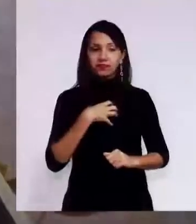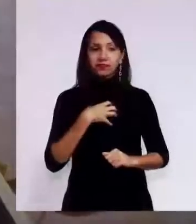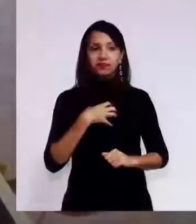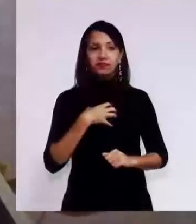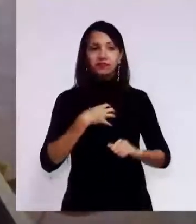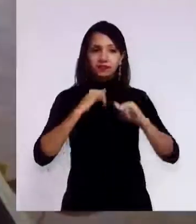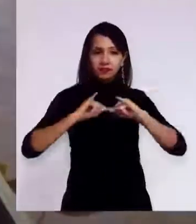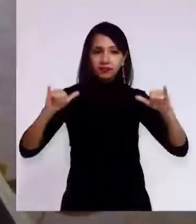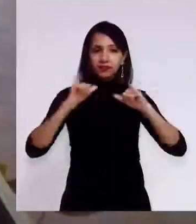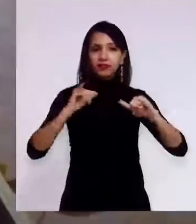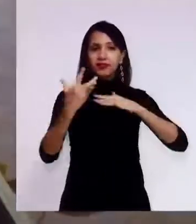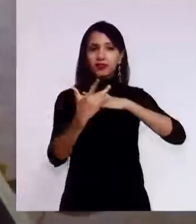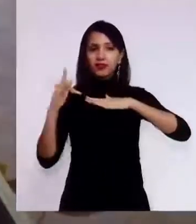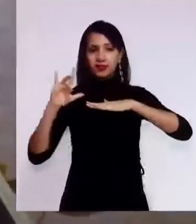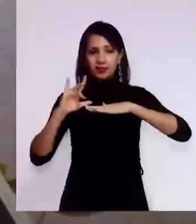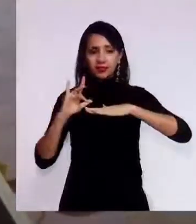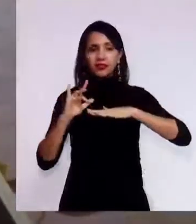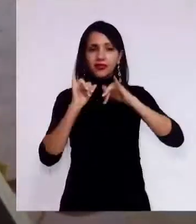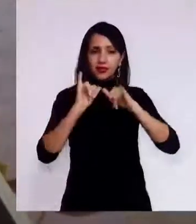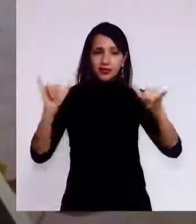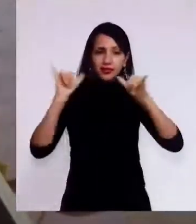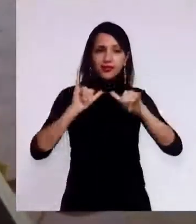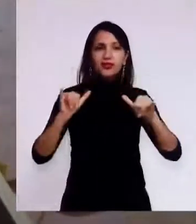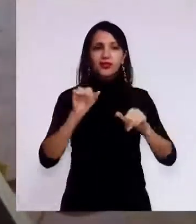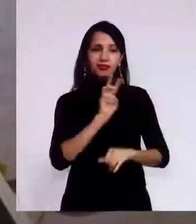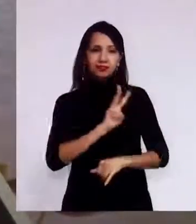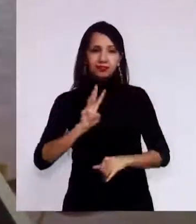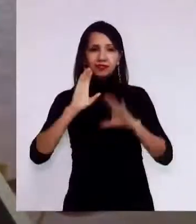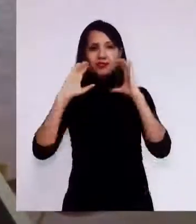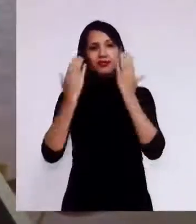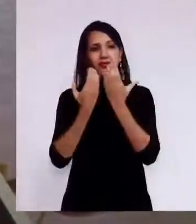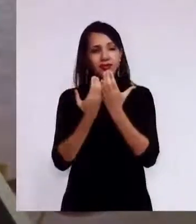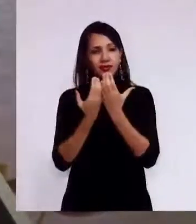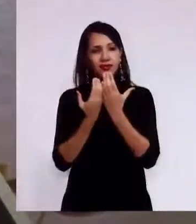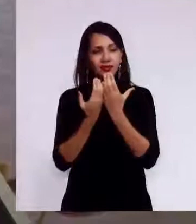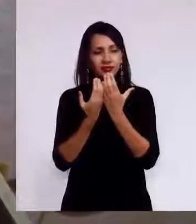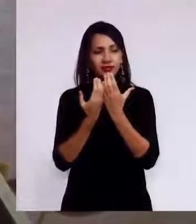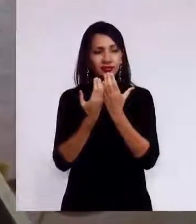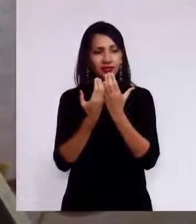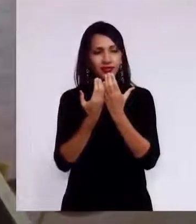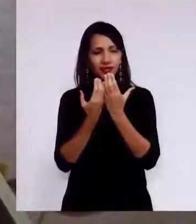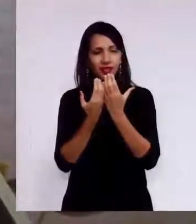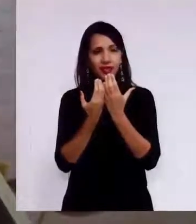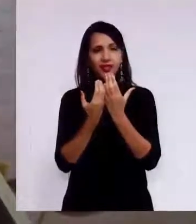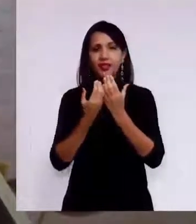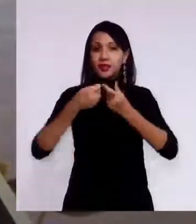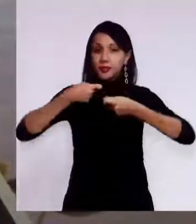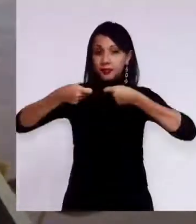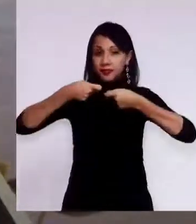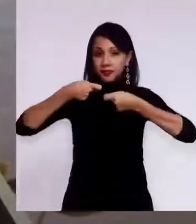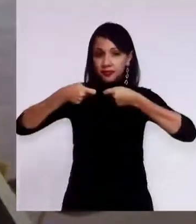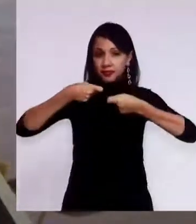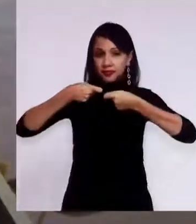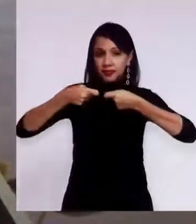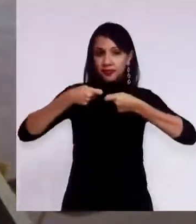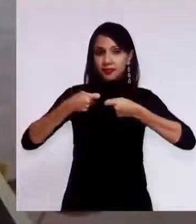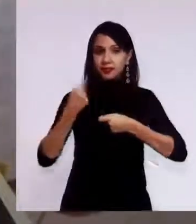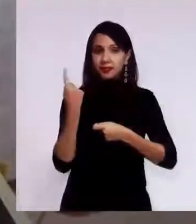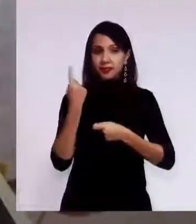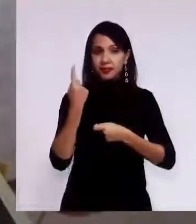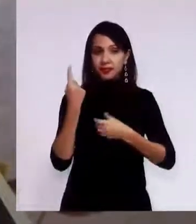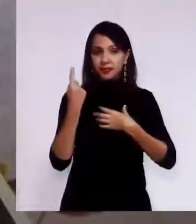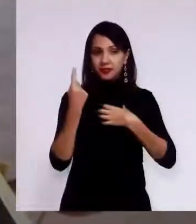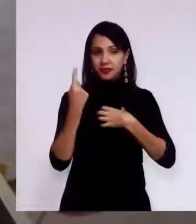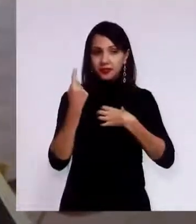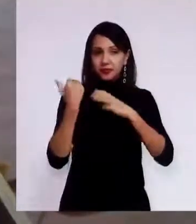rede social, vou divulgar no site da Câmara através das reportagens. Não é? Primeira maneira,